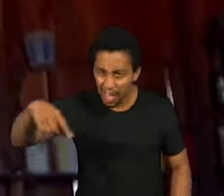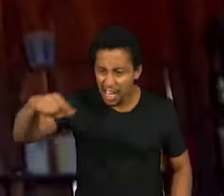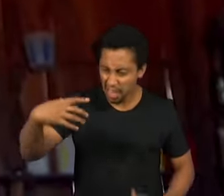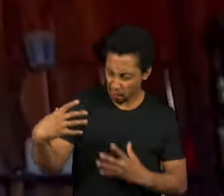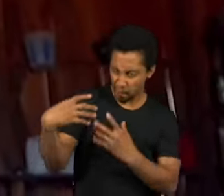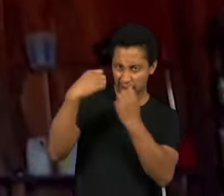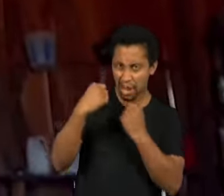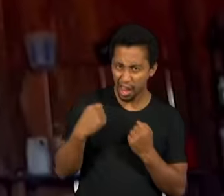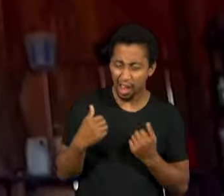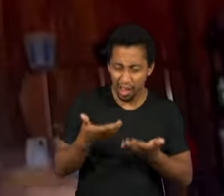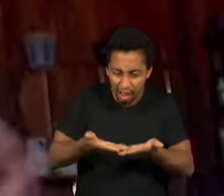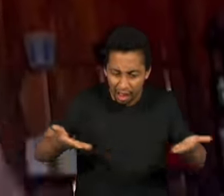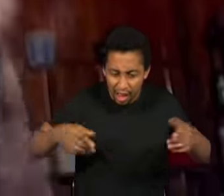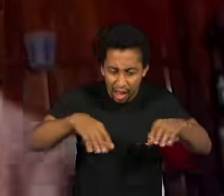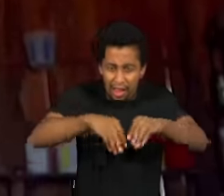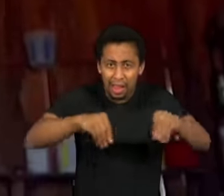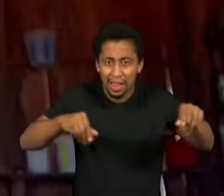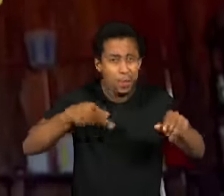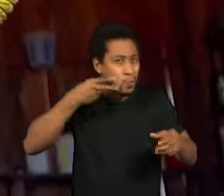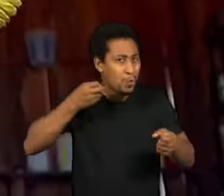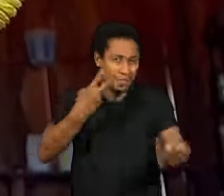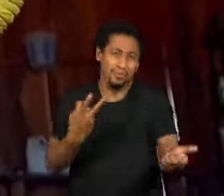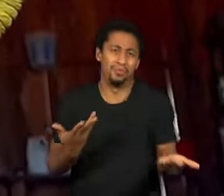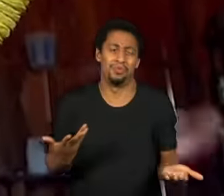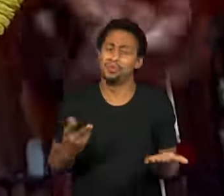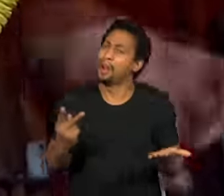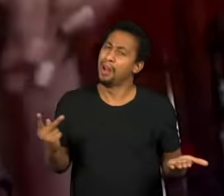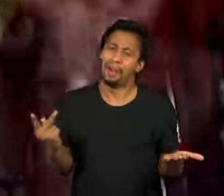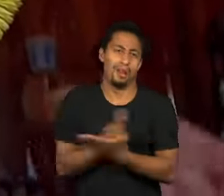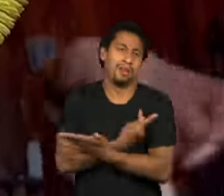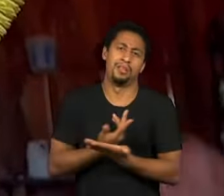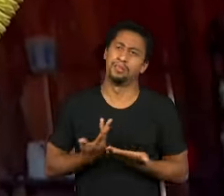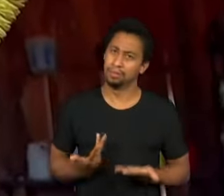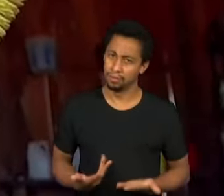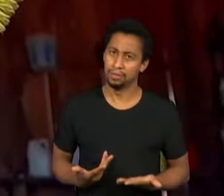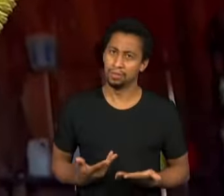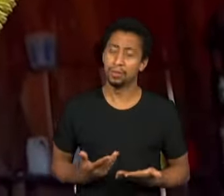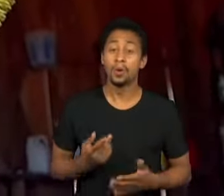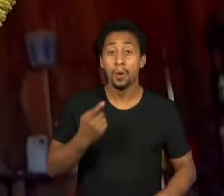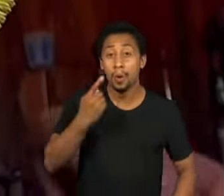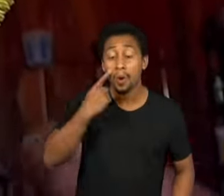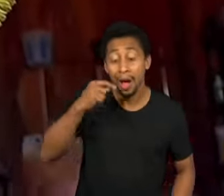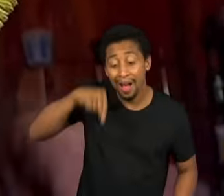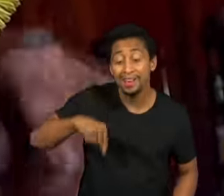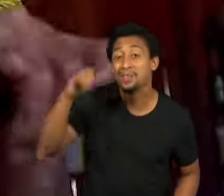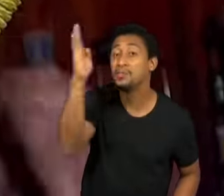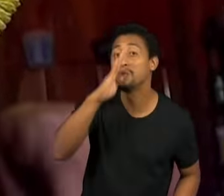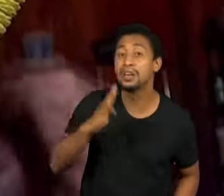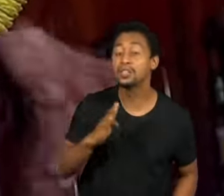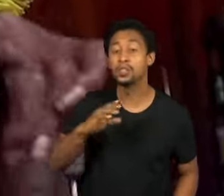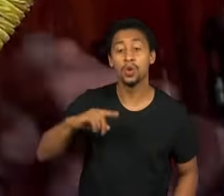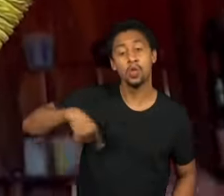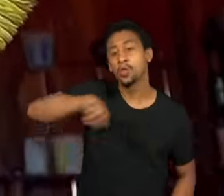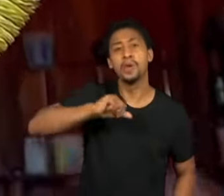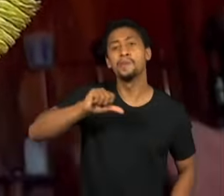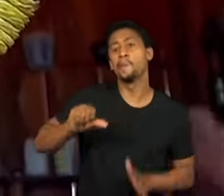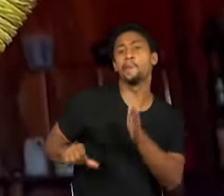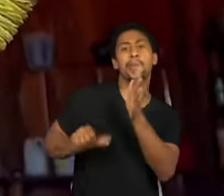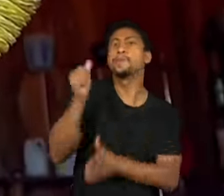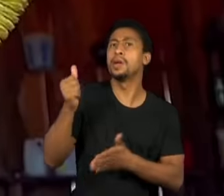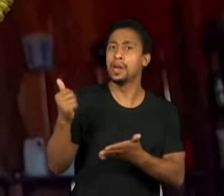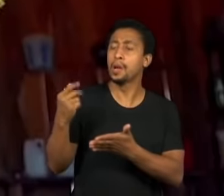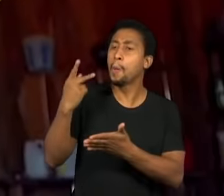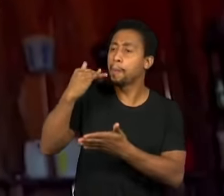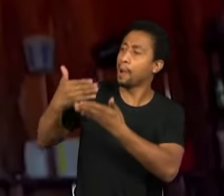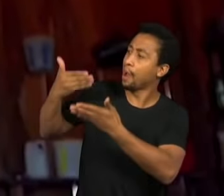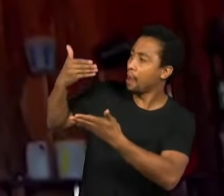nosso, mas é errado. Quem que mora primeiro aqui no Brasil é nós, minha avó, nosso pai, nosso